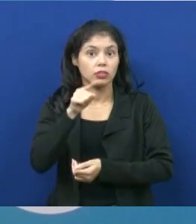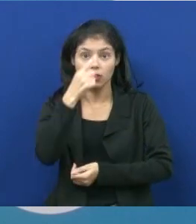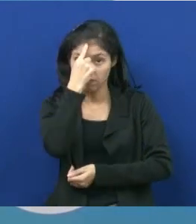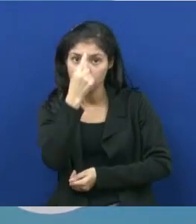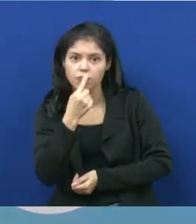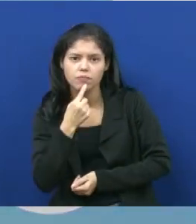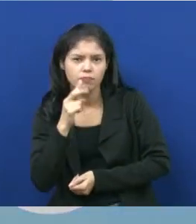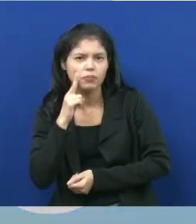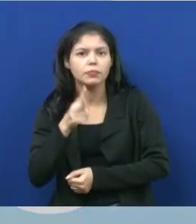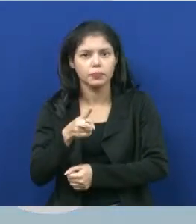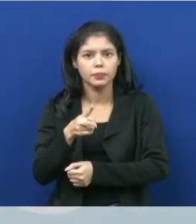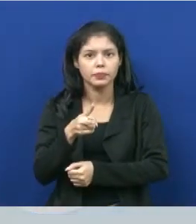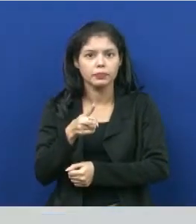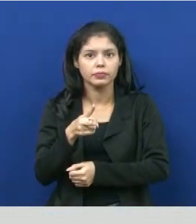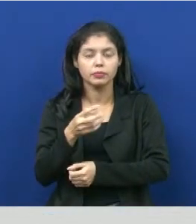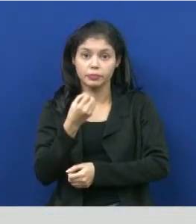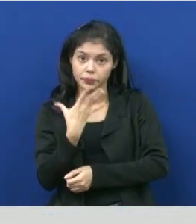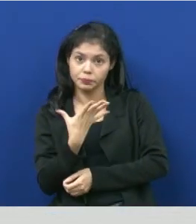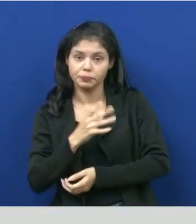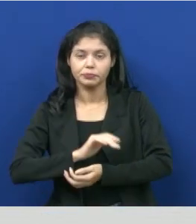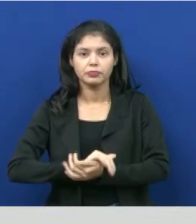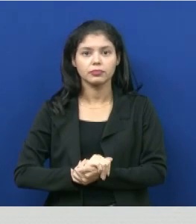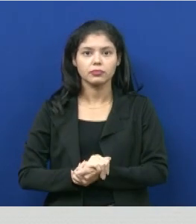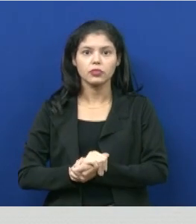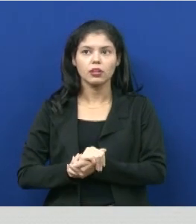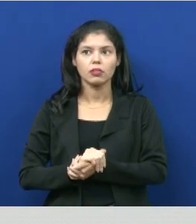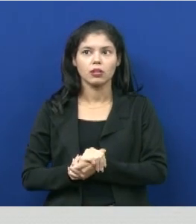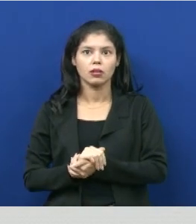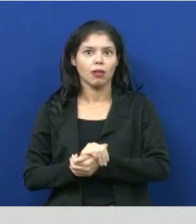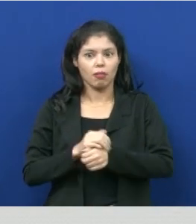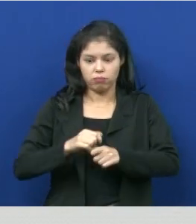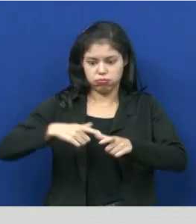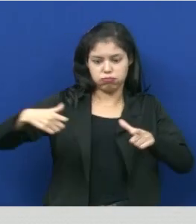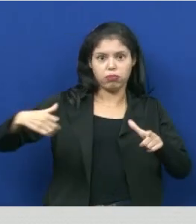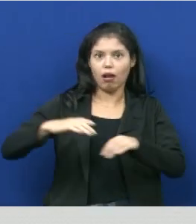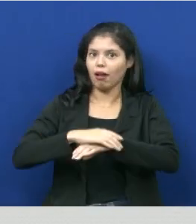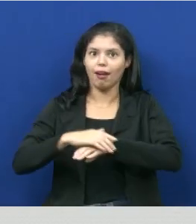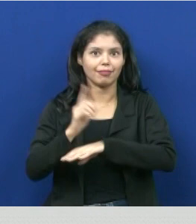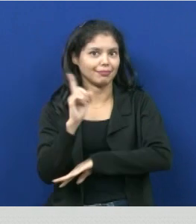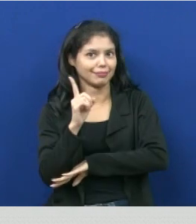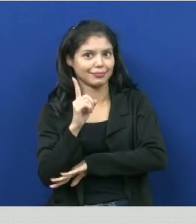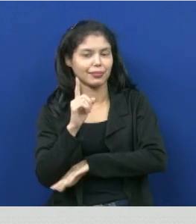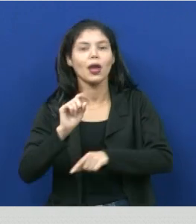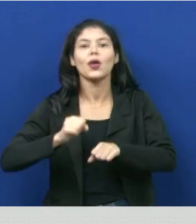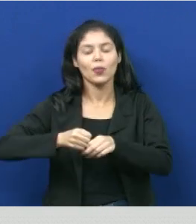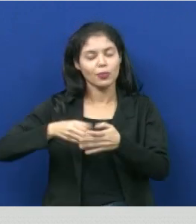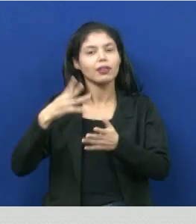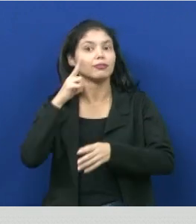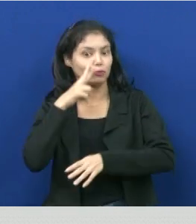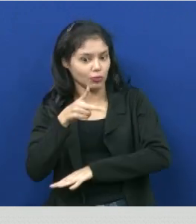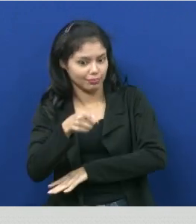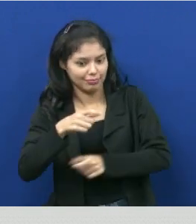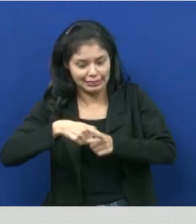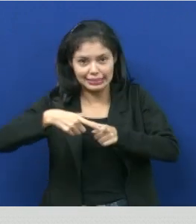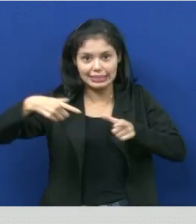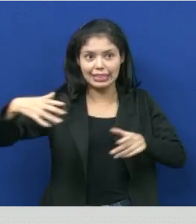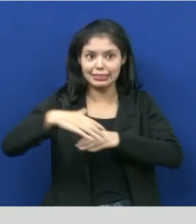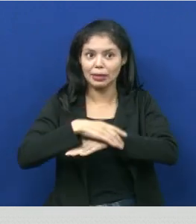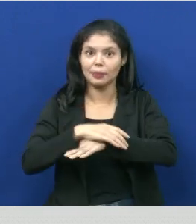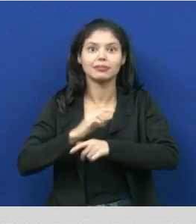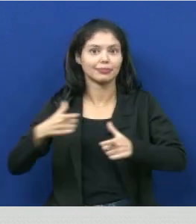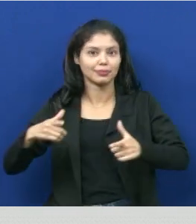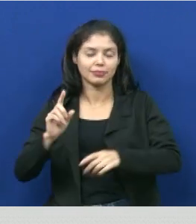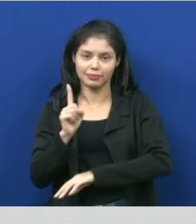essa imagem? Bem, você não calça esse tamanho, e nem muito menos já deve ter visto um sapato deste